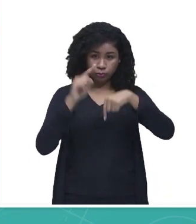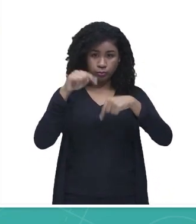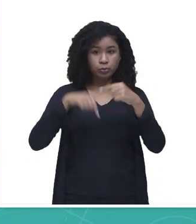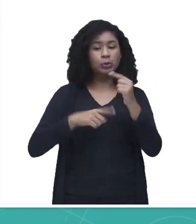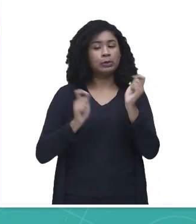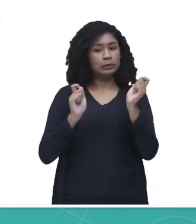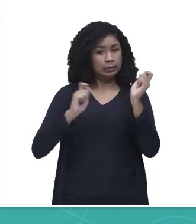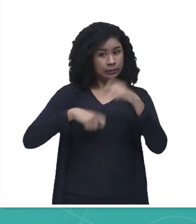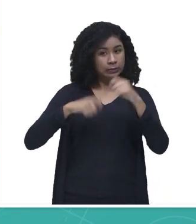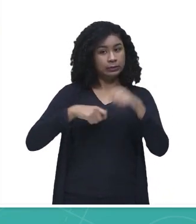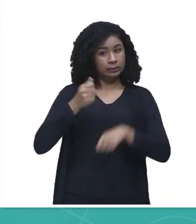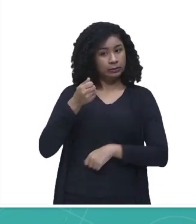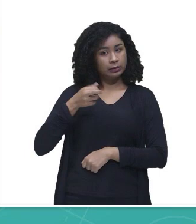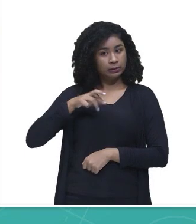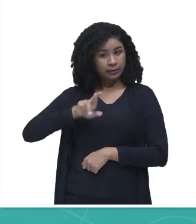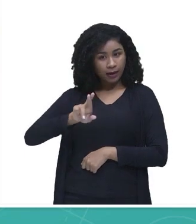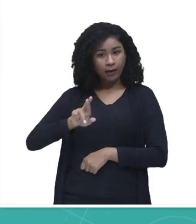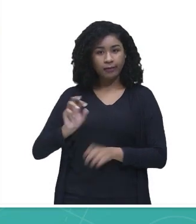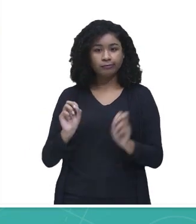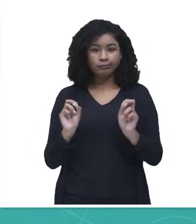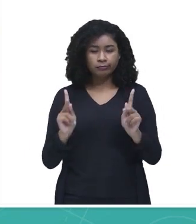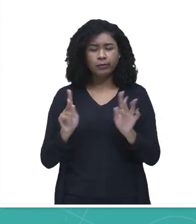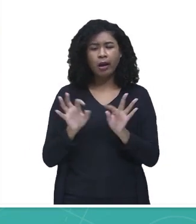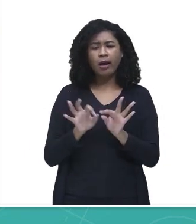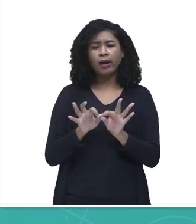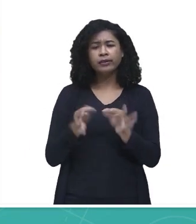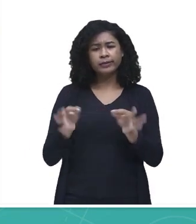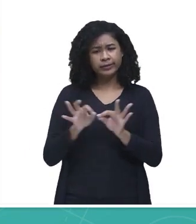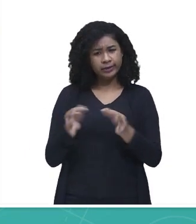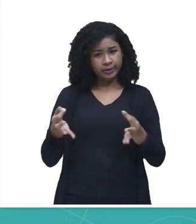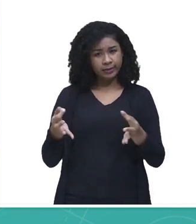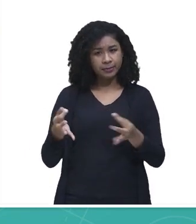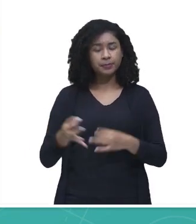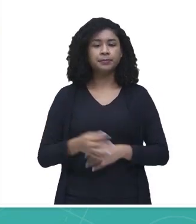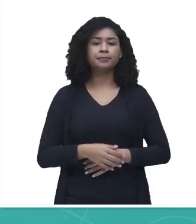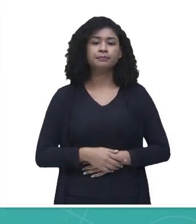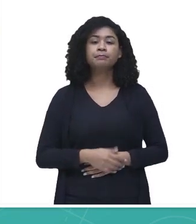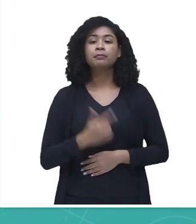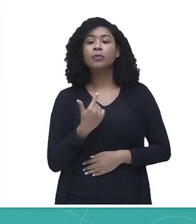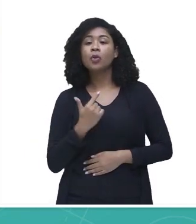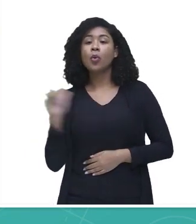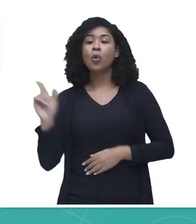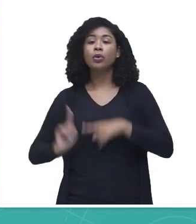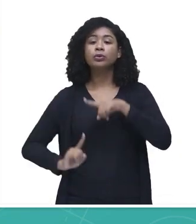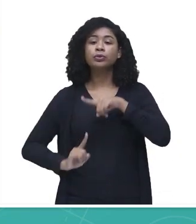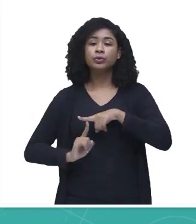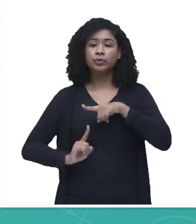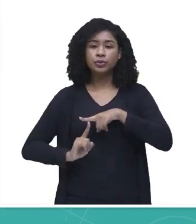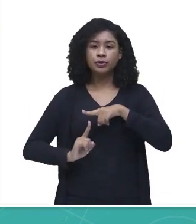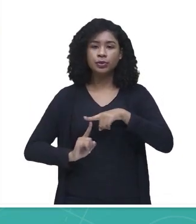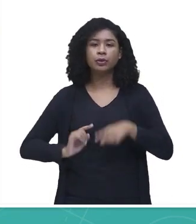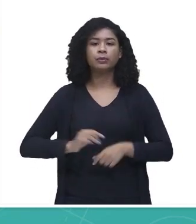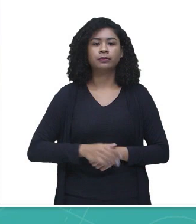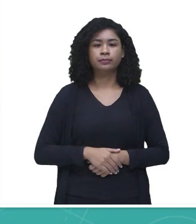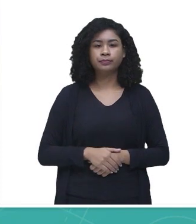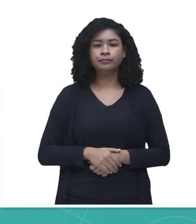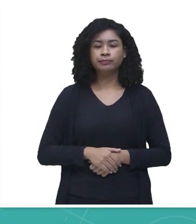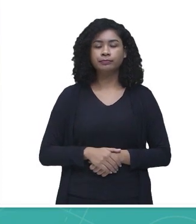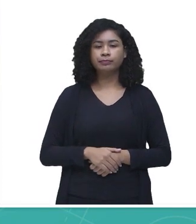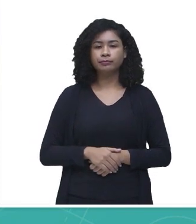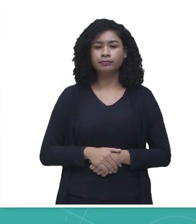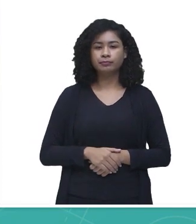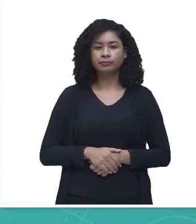pulmões, tá certo? Outra estrutura observada nos animais vão ser as